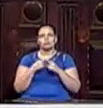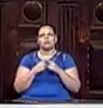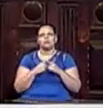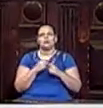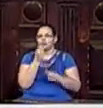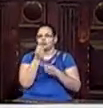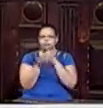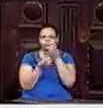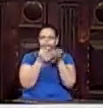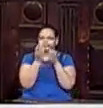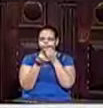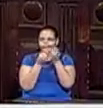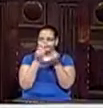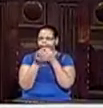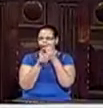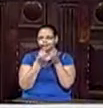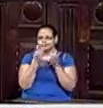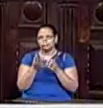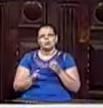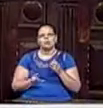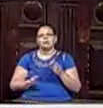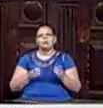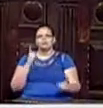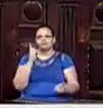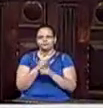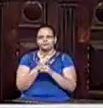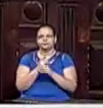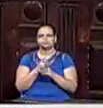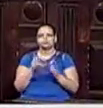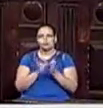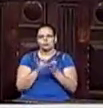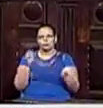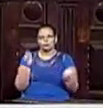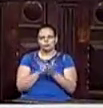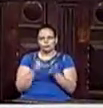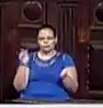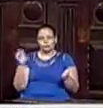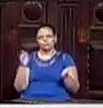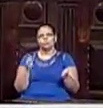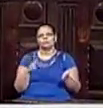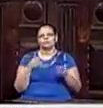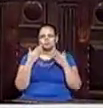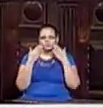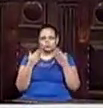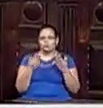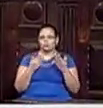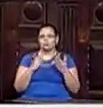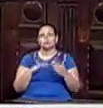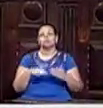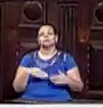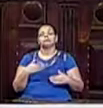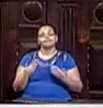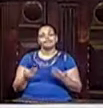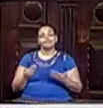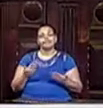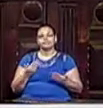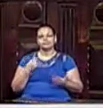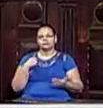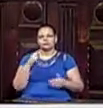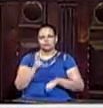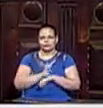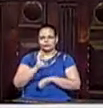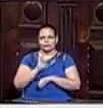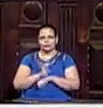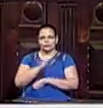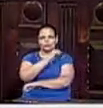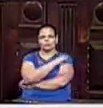denúncias que veio à tona nos jornais. Enquanto isso, o Estado